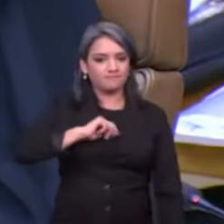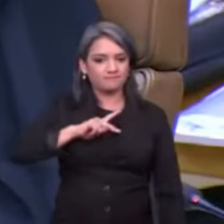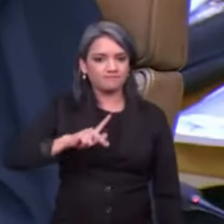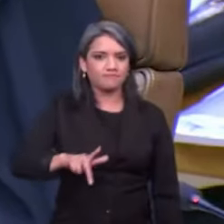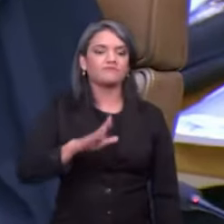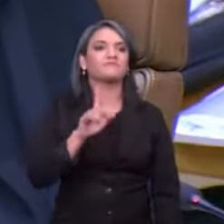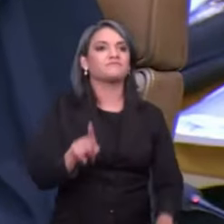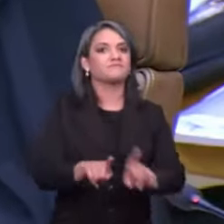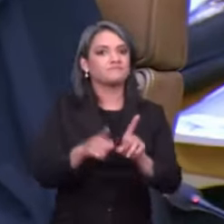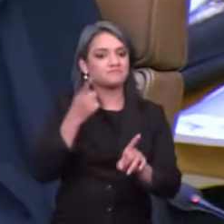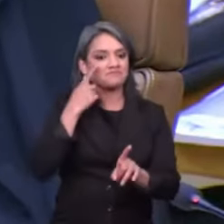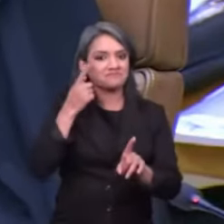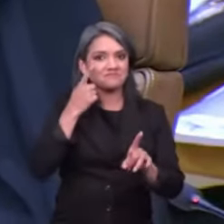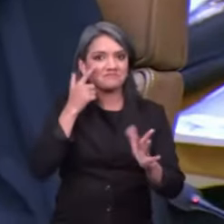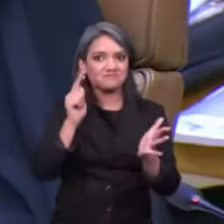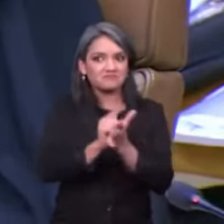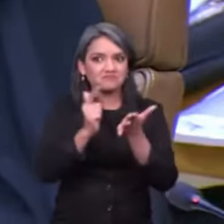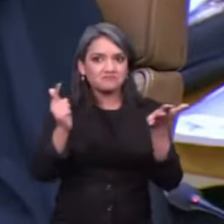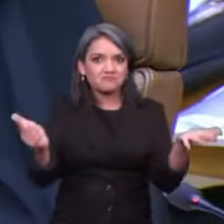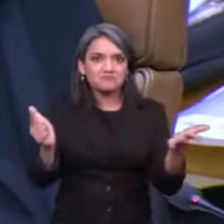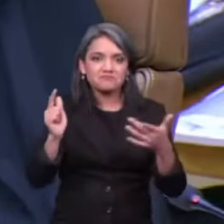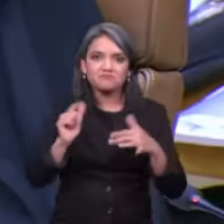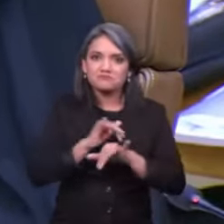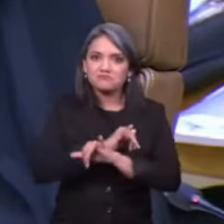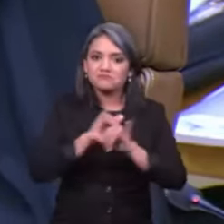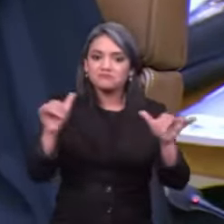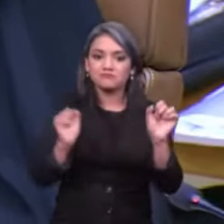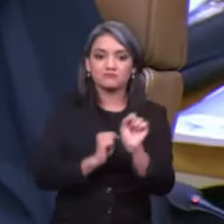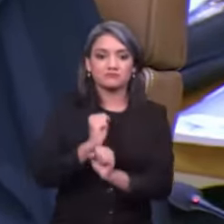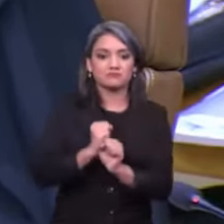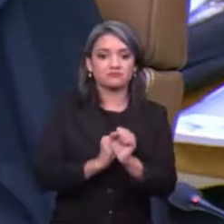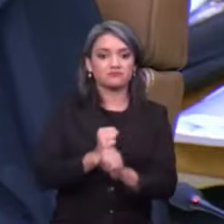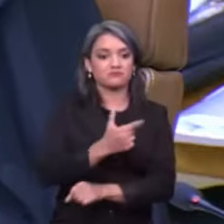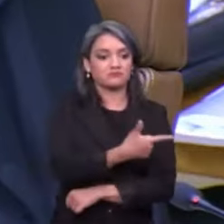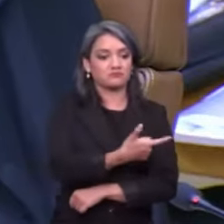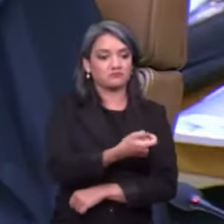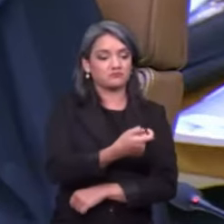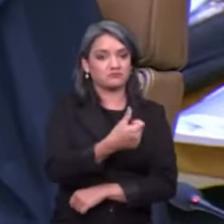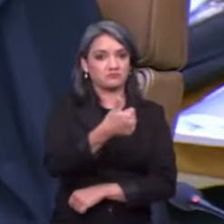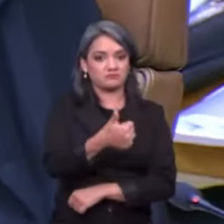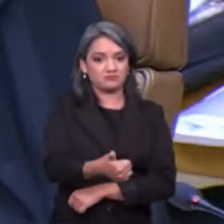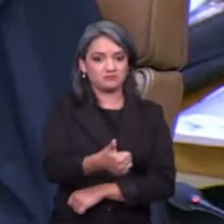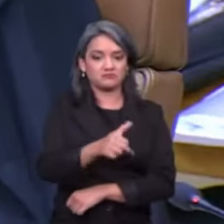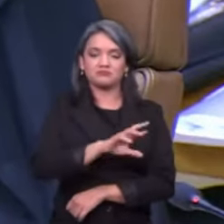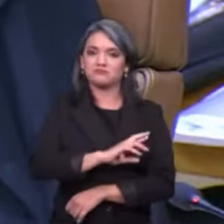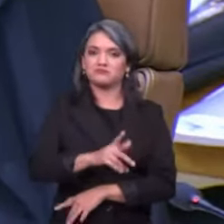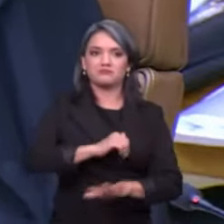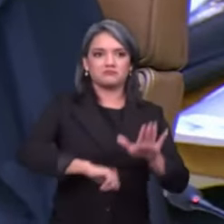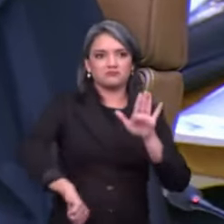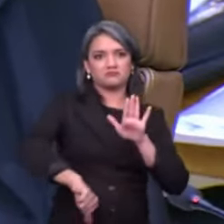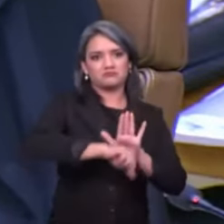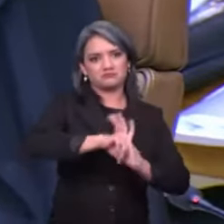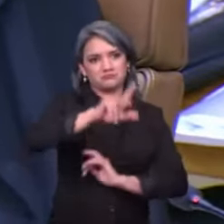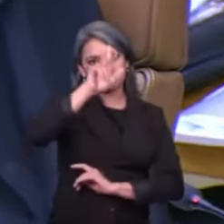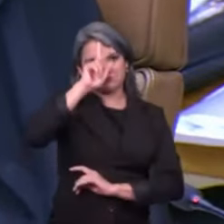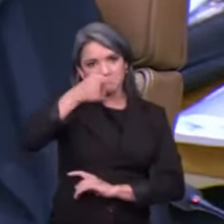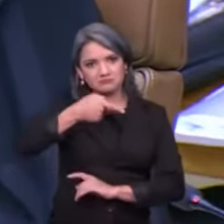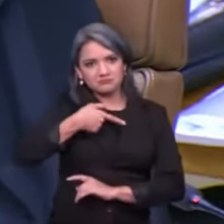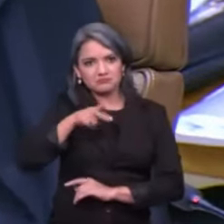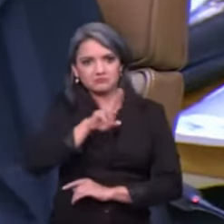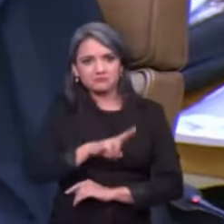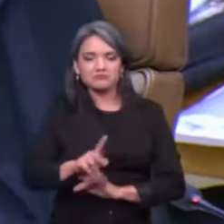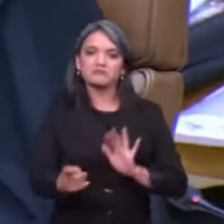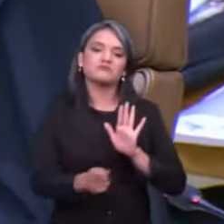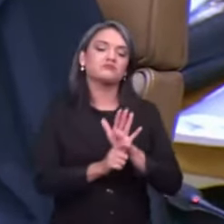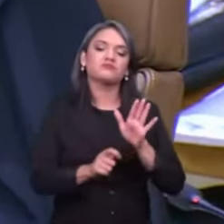dos jornais nos últimos meses. Desde 2001, naquele país deixou de ser crime o porte de drogas para uso próprio. Acontece